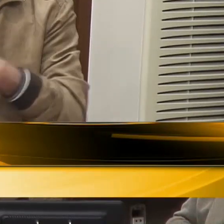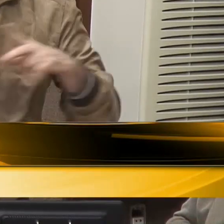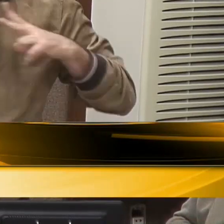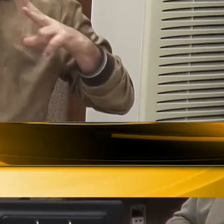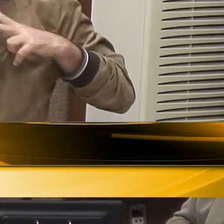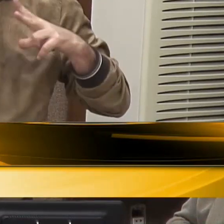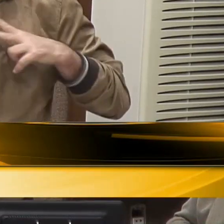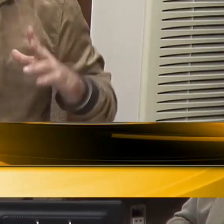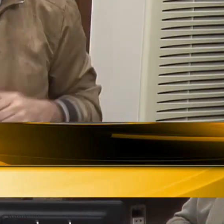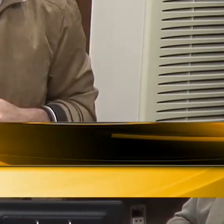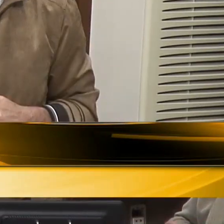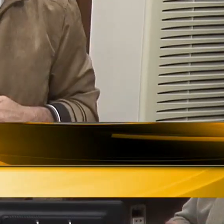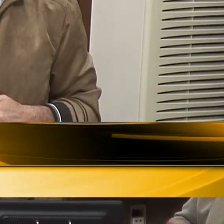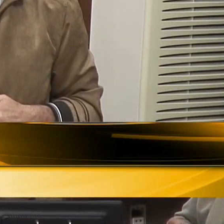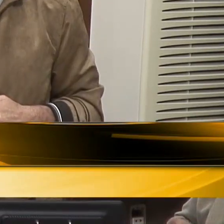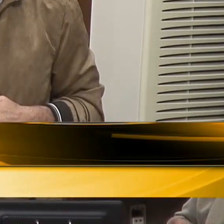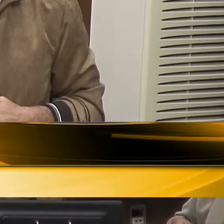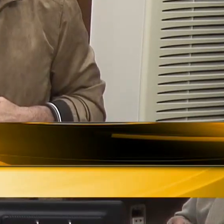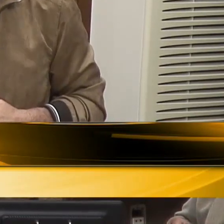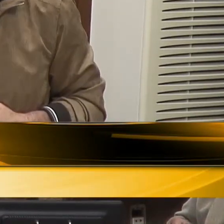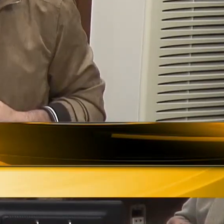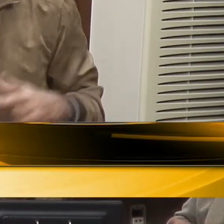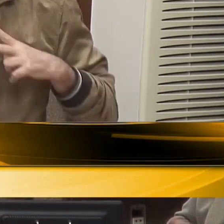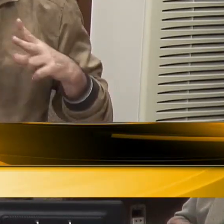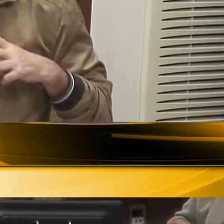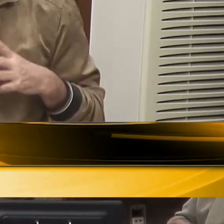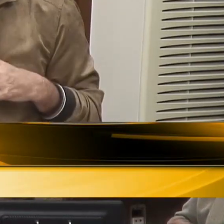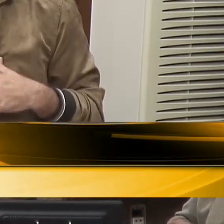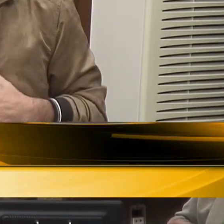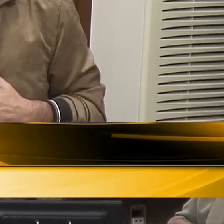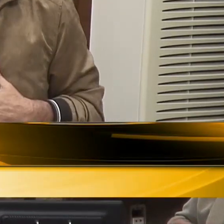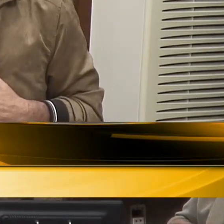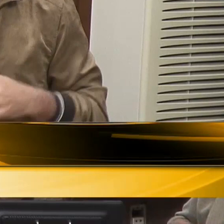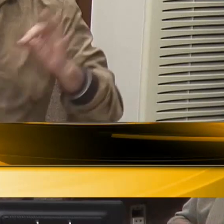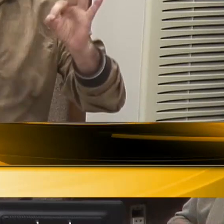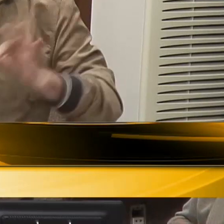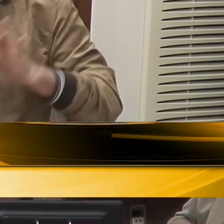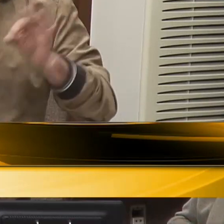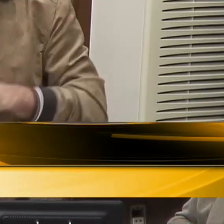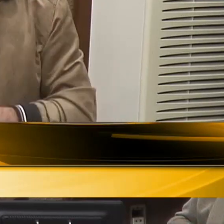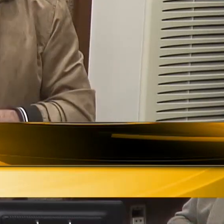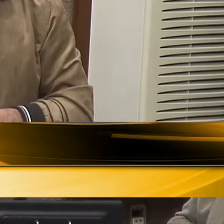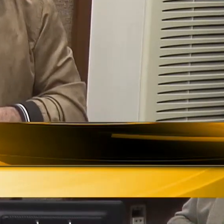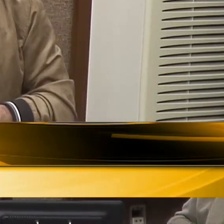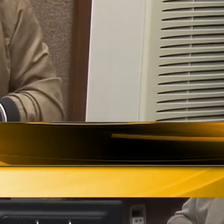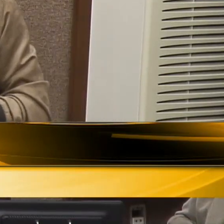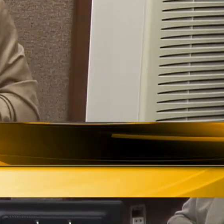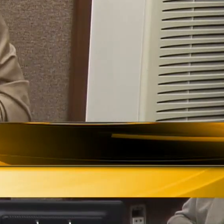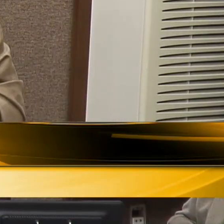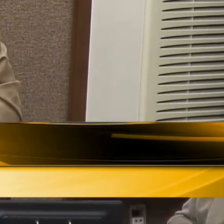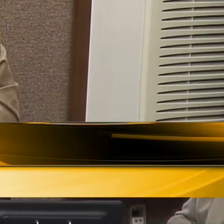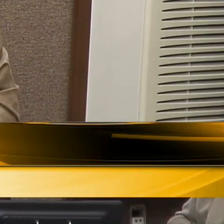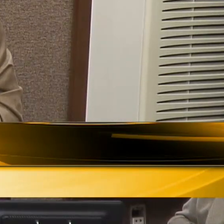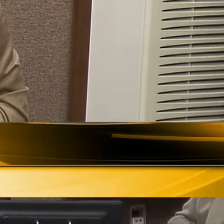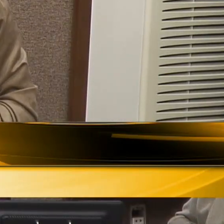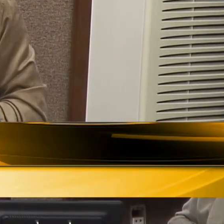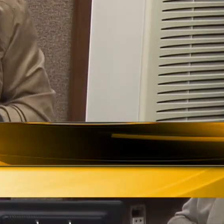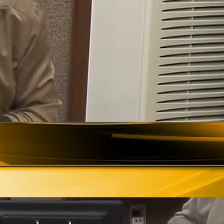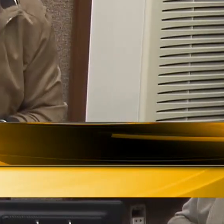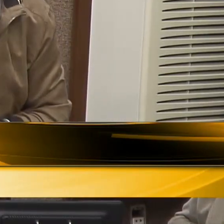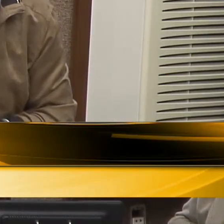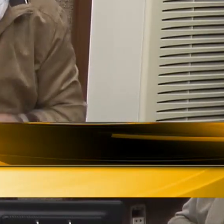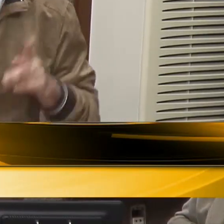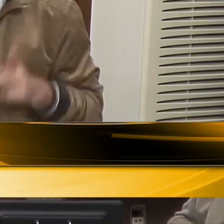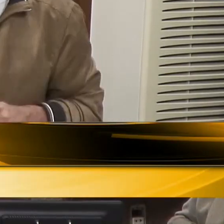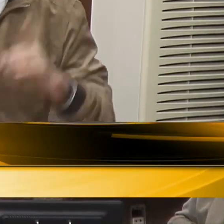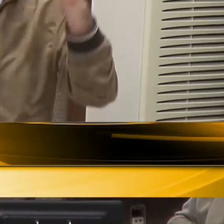Pelo interesse, então, da população e não interesse particular. É muito importante, então, esse projeto,